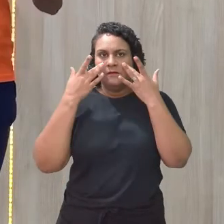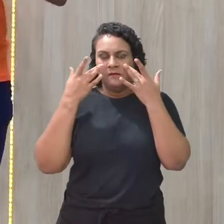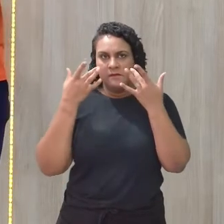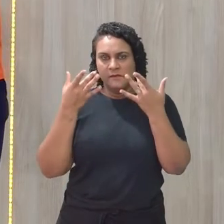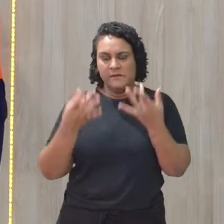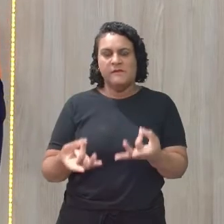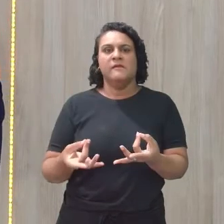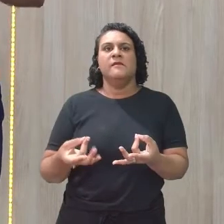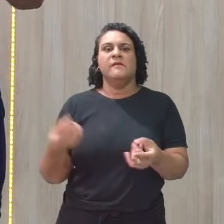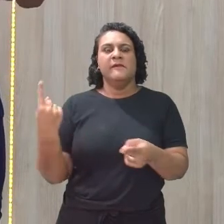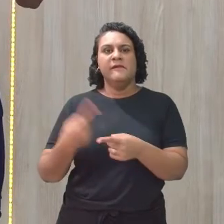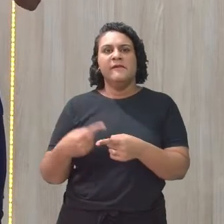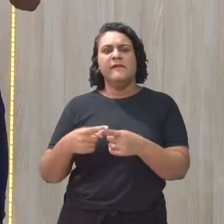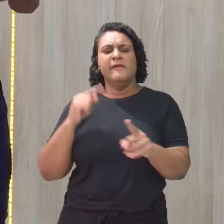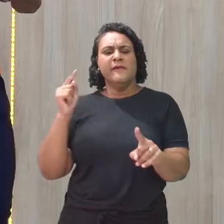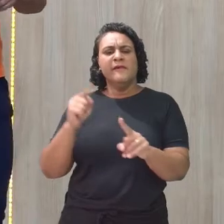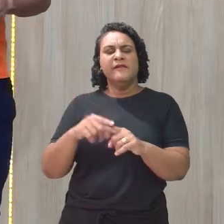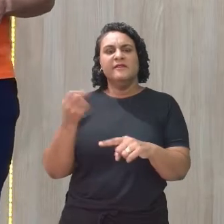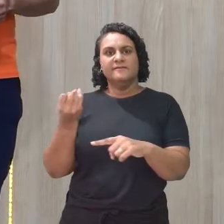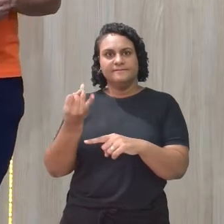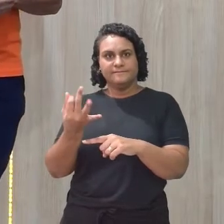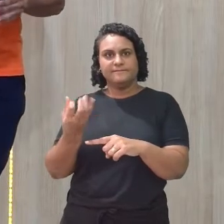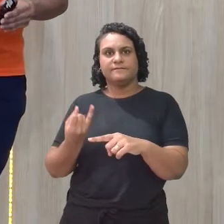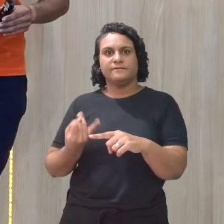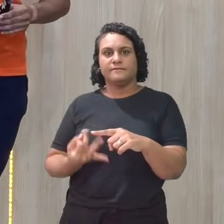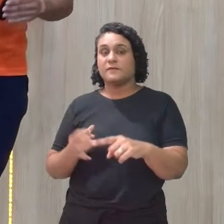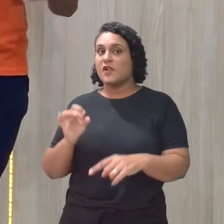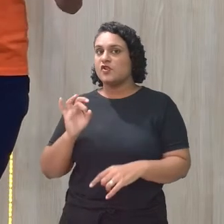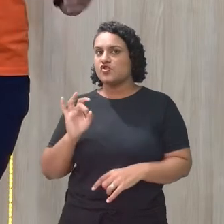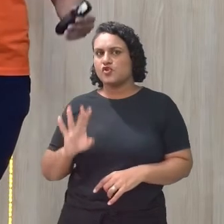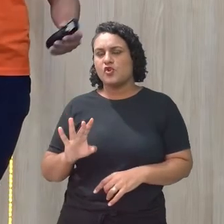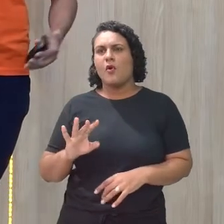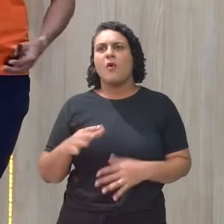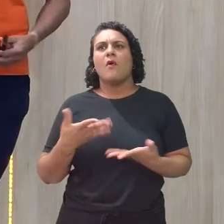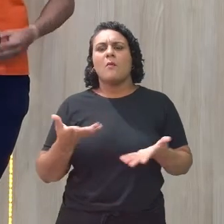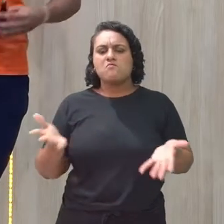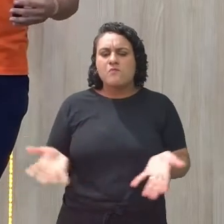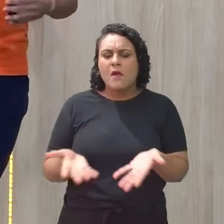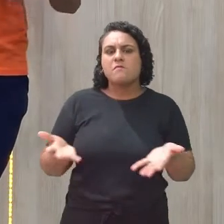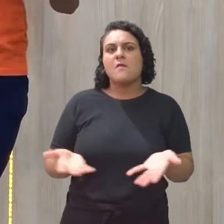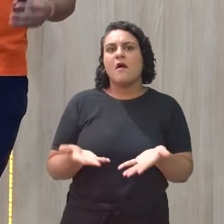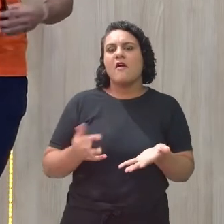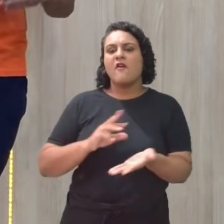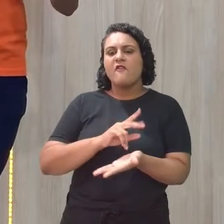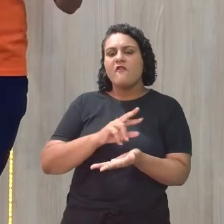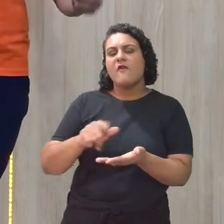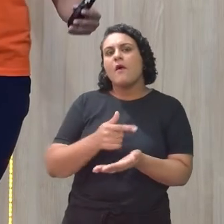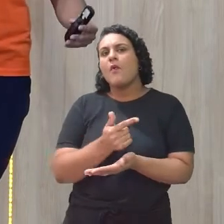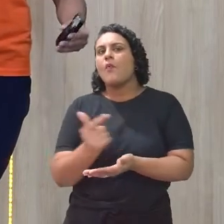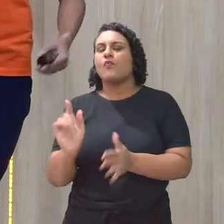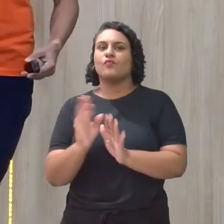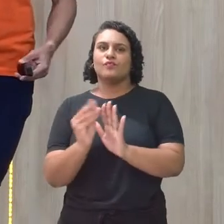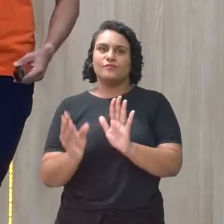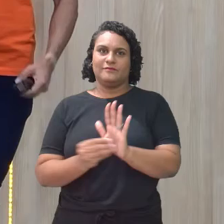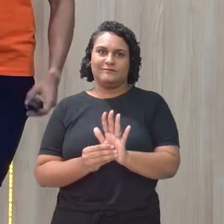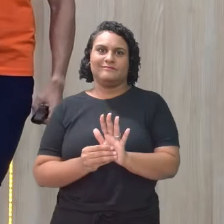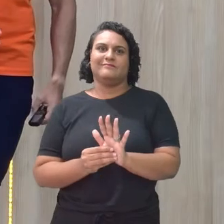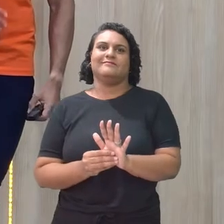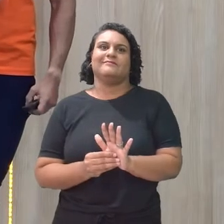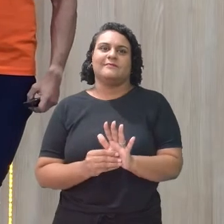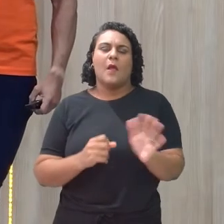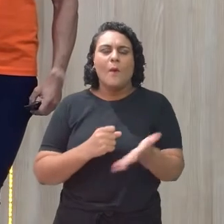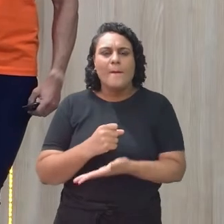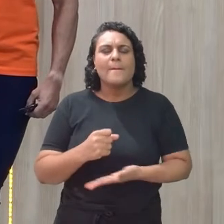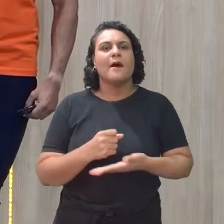coisas, porque a ideia de fração é só o pontapé inicial para vários outros conteúdos, certo?